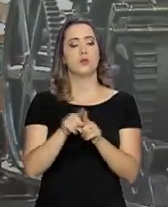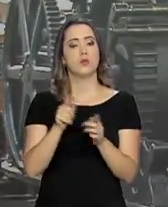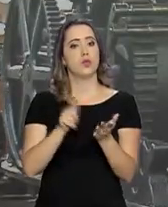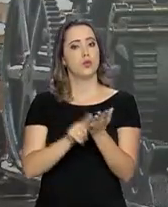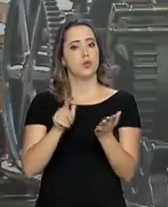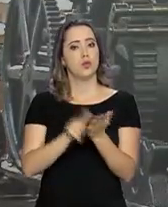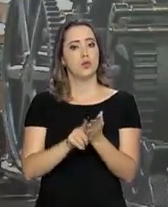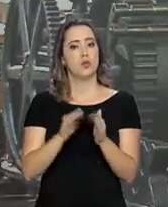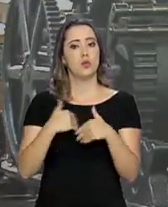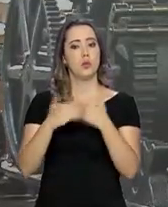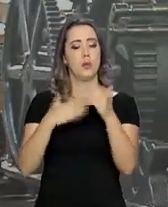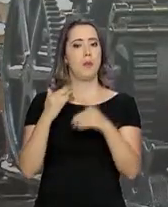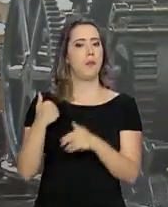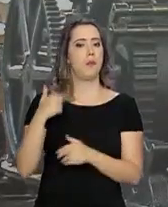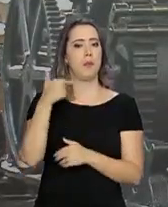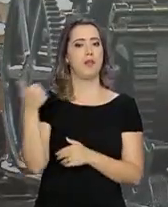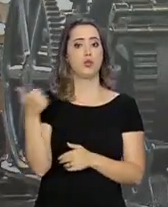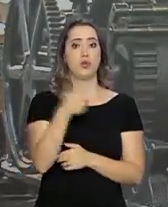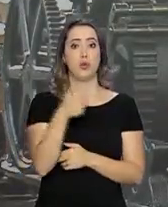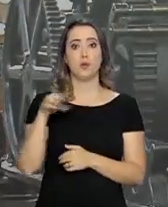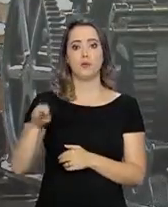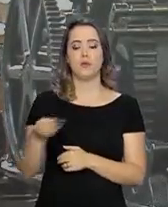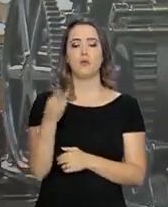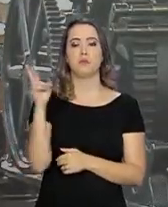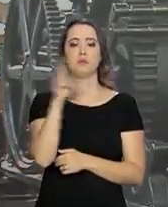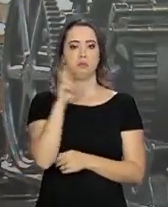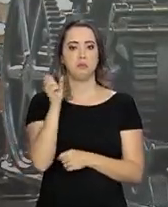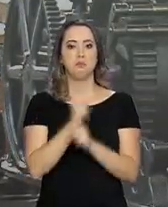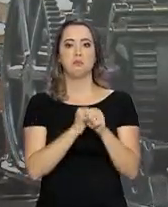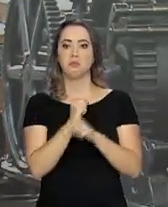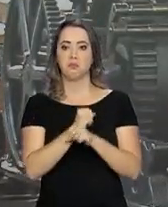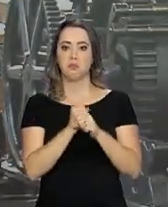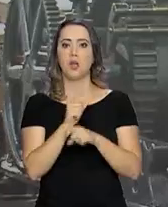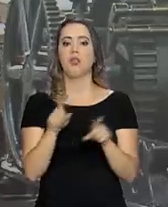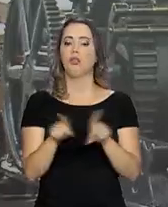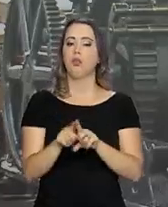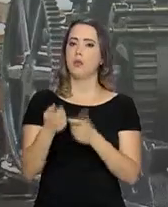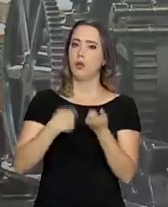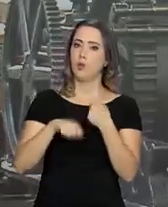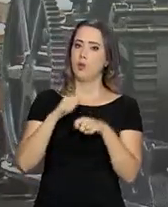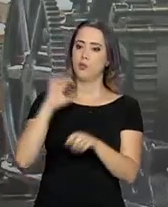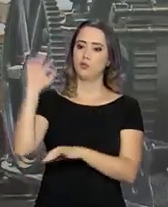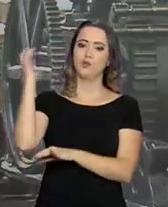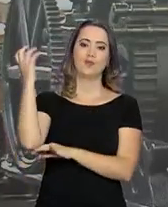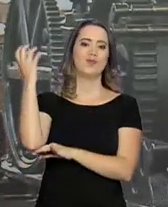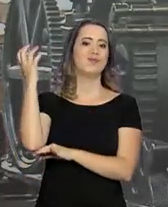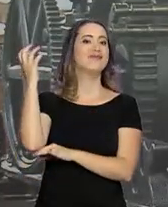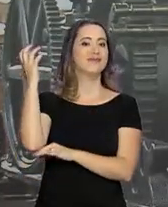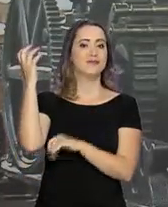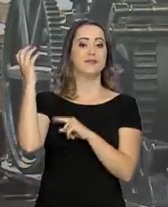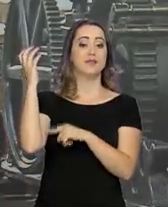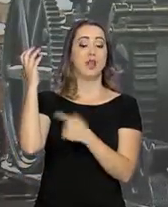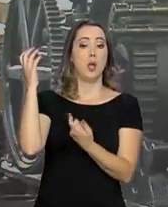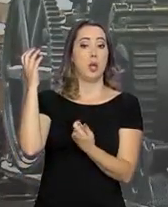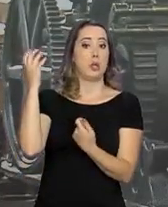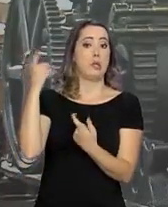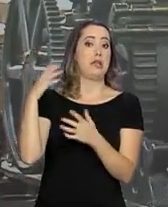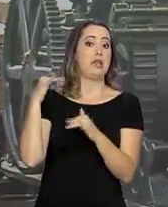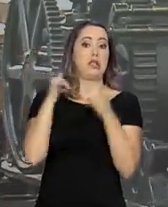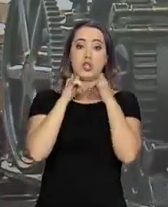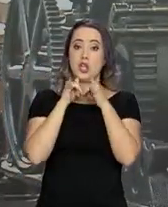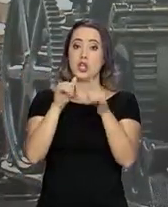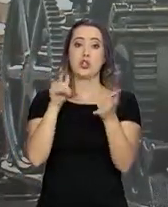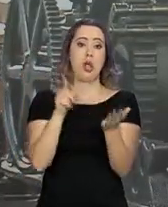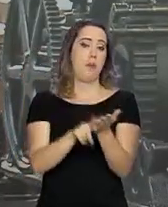jornal, superior a R$12 milhões ano. Isso sem contar a economia ambiental, né? Economia em termos de energia,